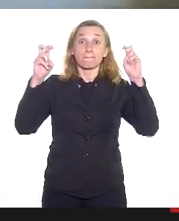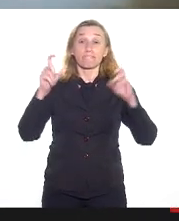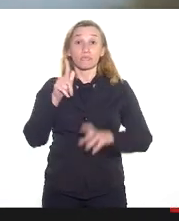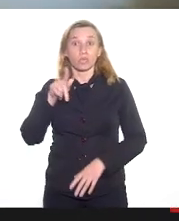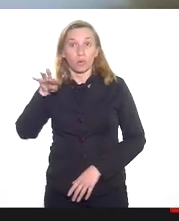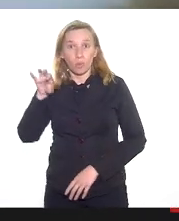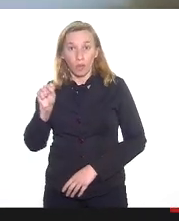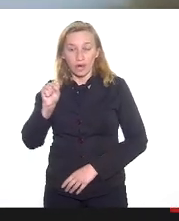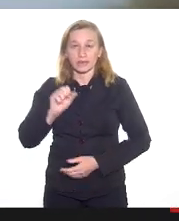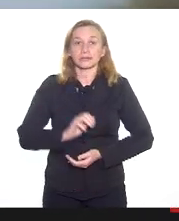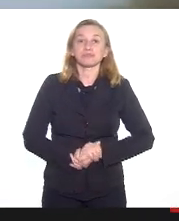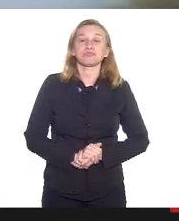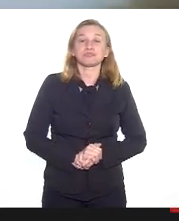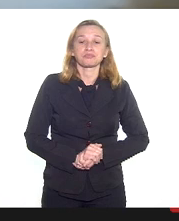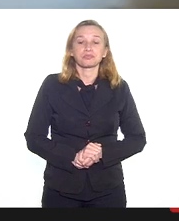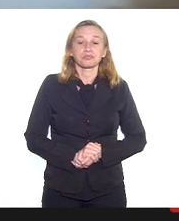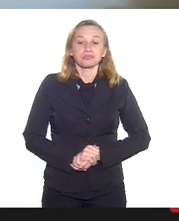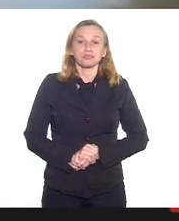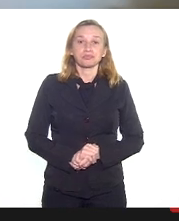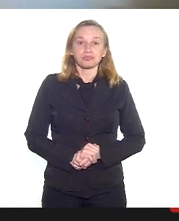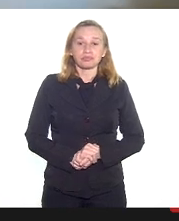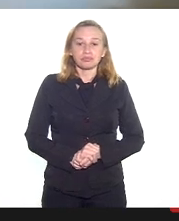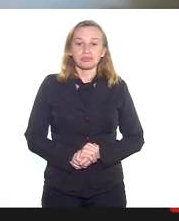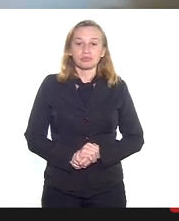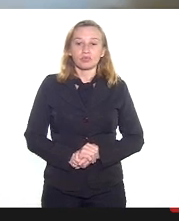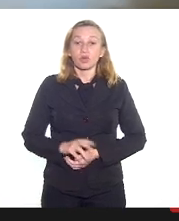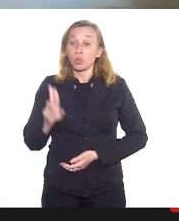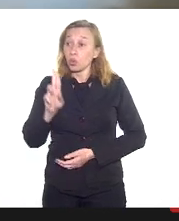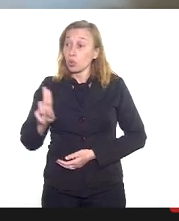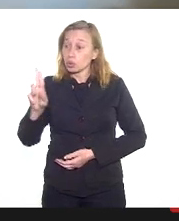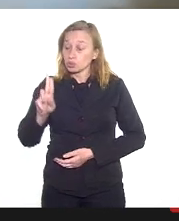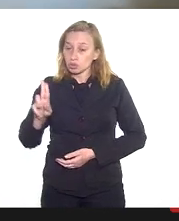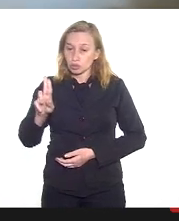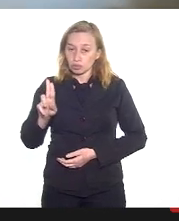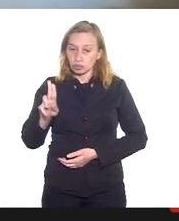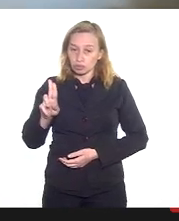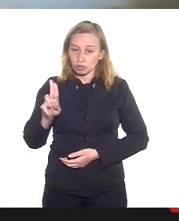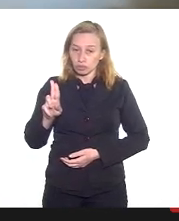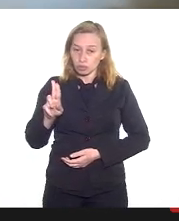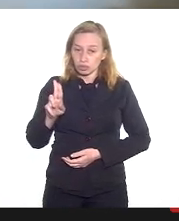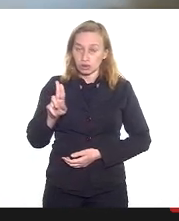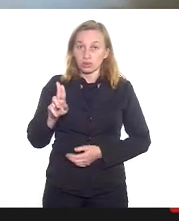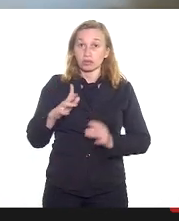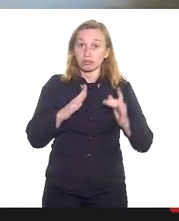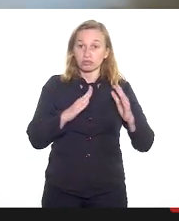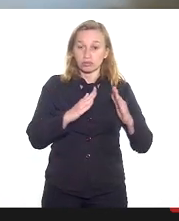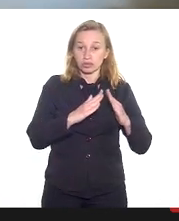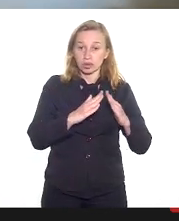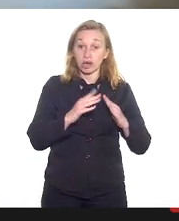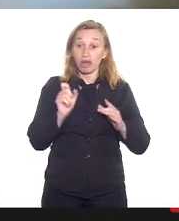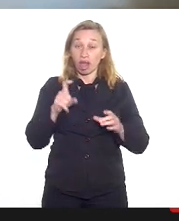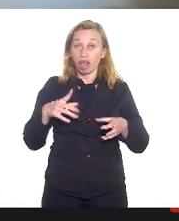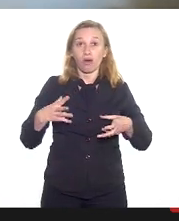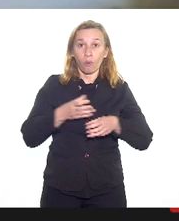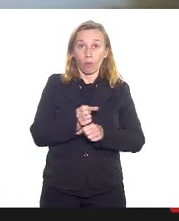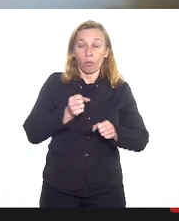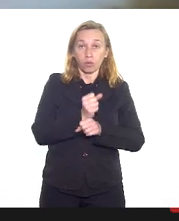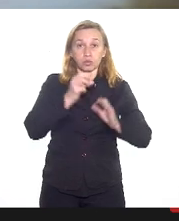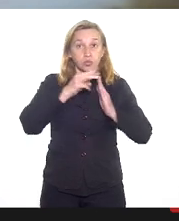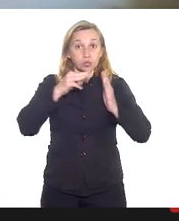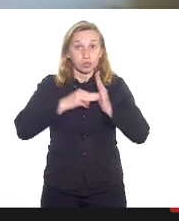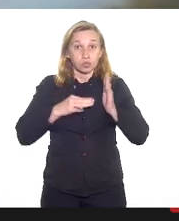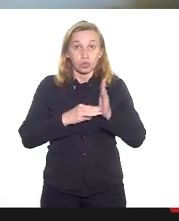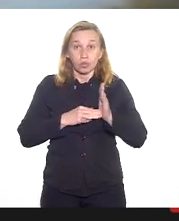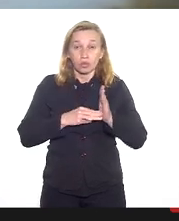doutora Karina, para uso residencial, que é a metodologia de cálculo da forma